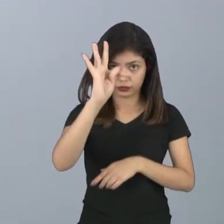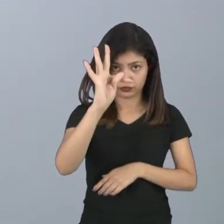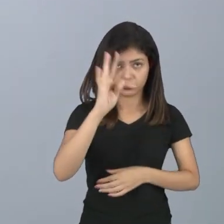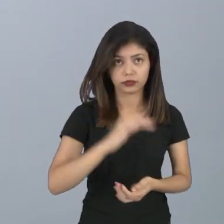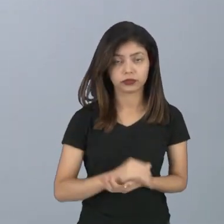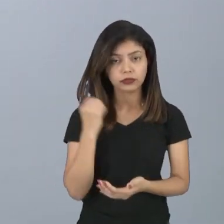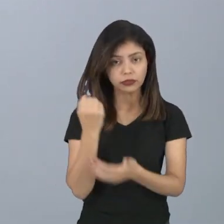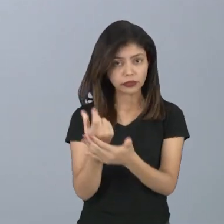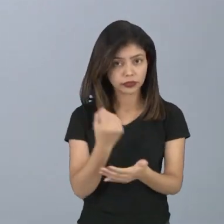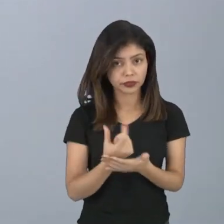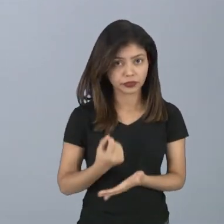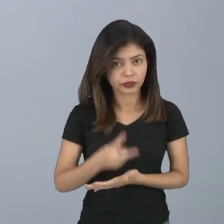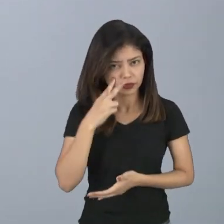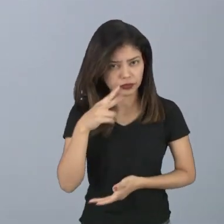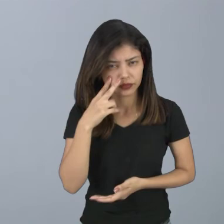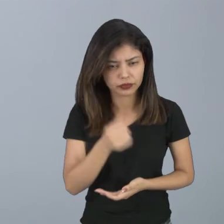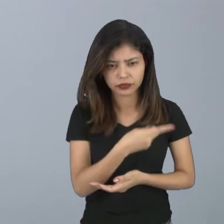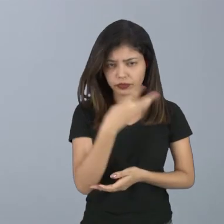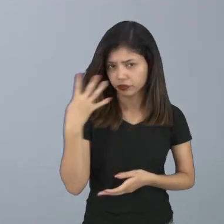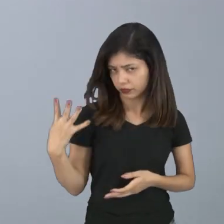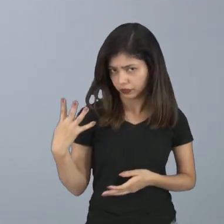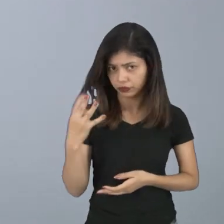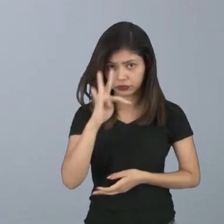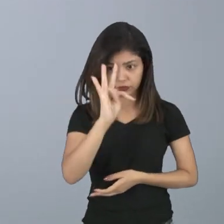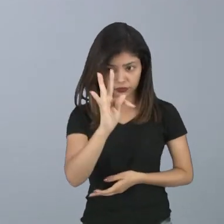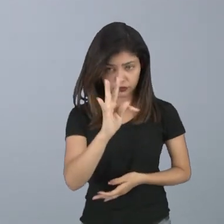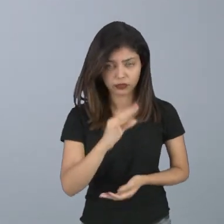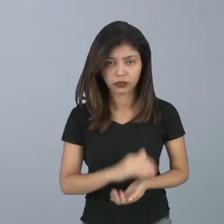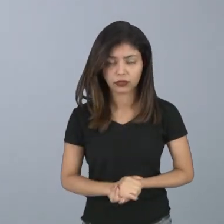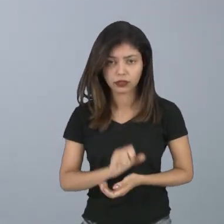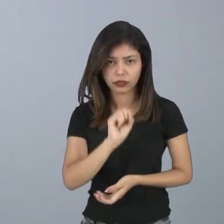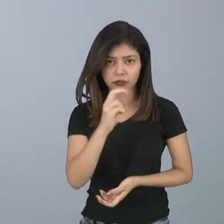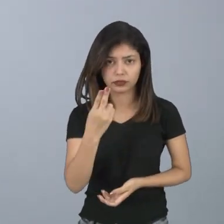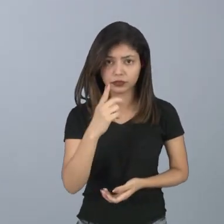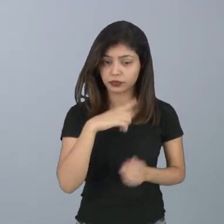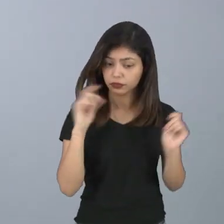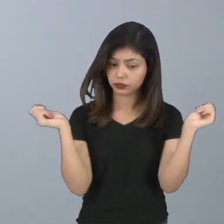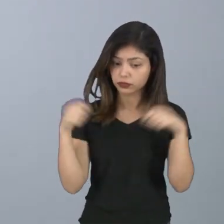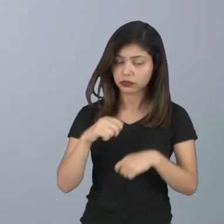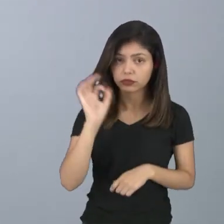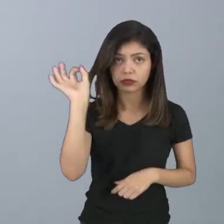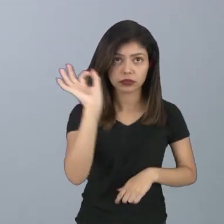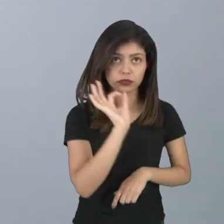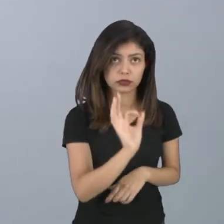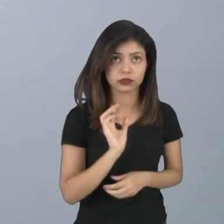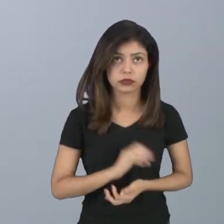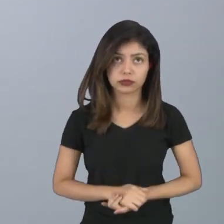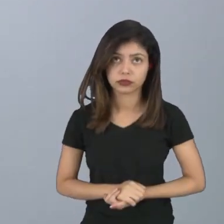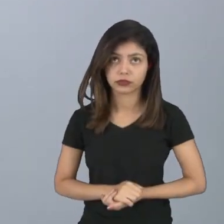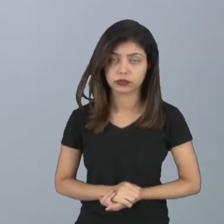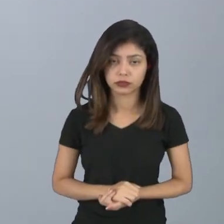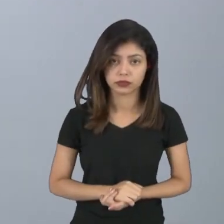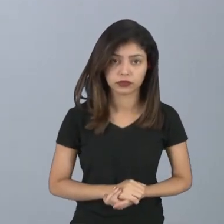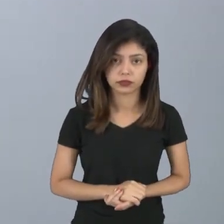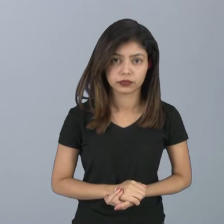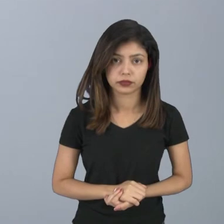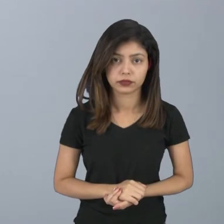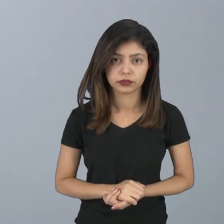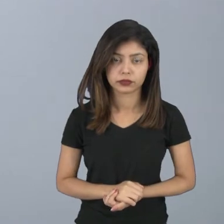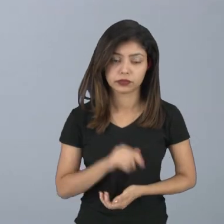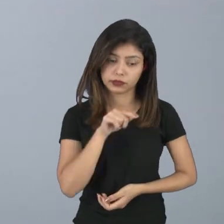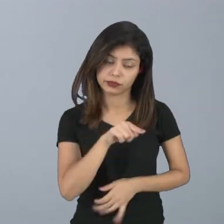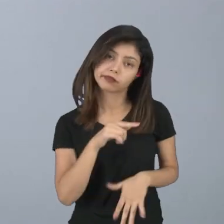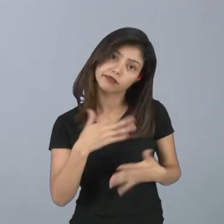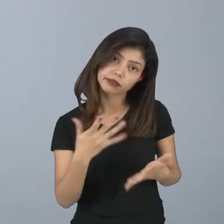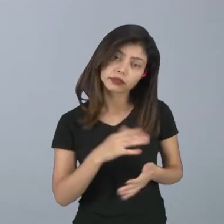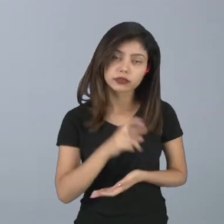que a sua mãe compra. Veja a quantidade de alimentos transgênicos ou que possuem um percentual, né, de alimentos transgênicos